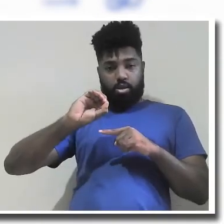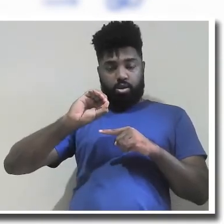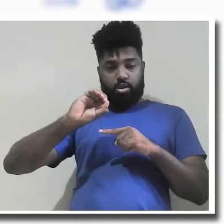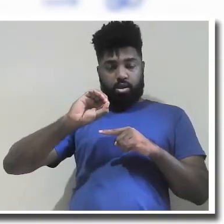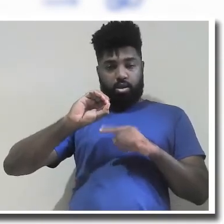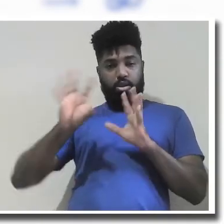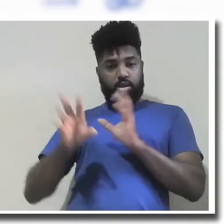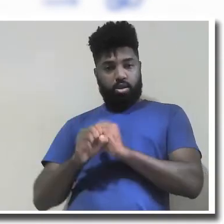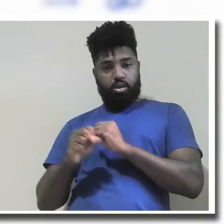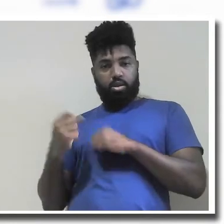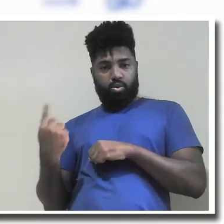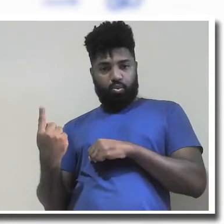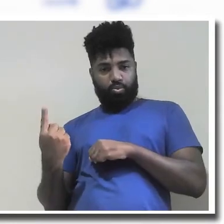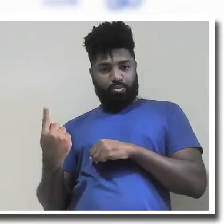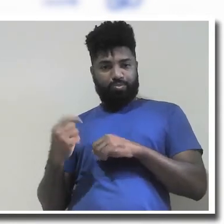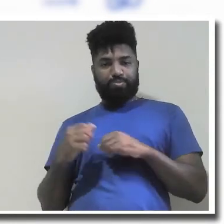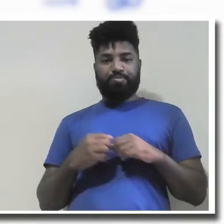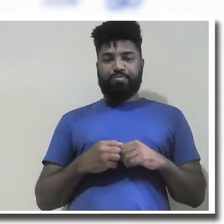é igual a 1.